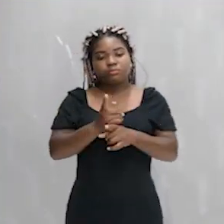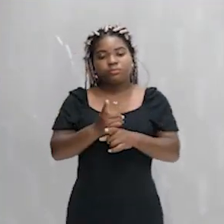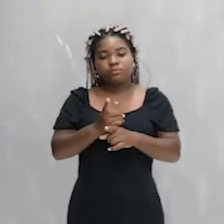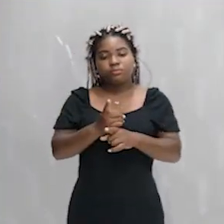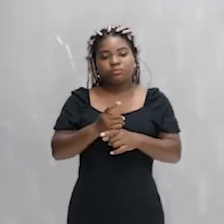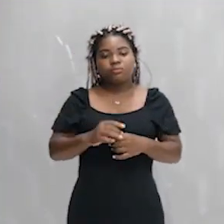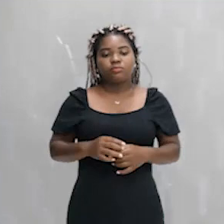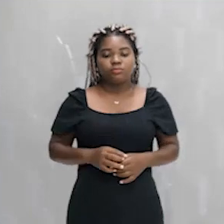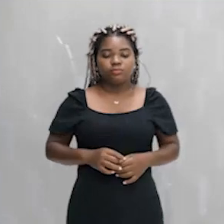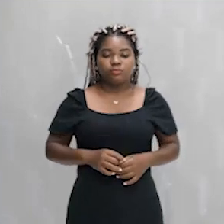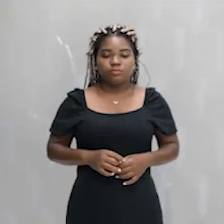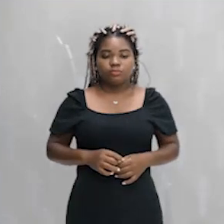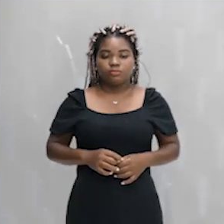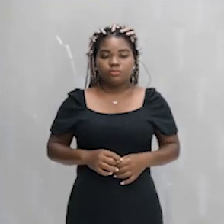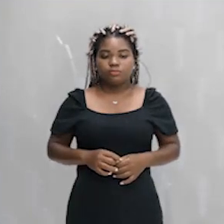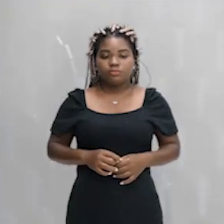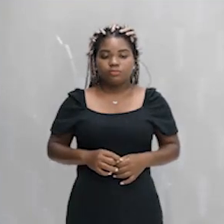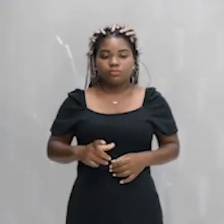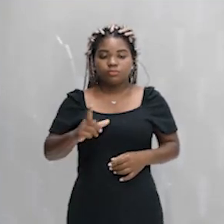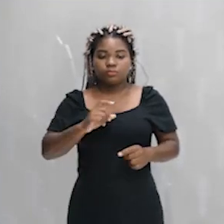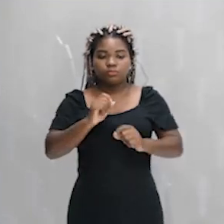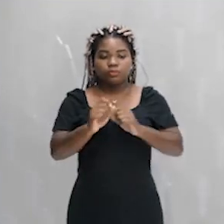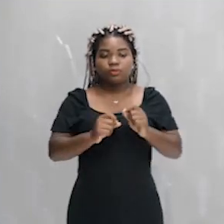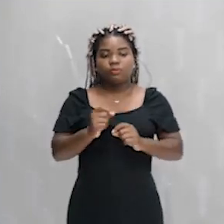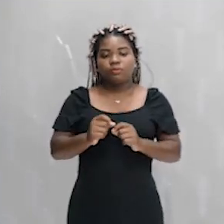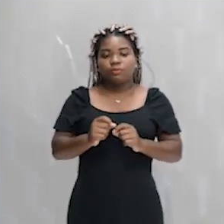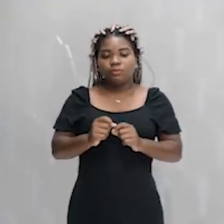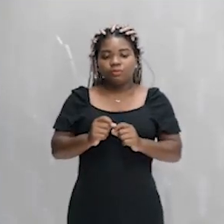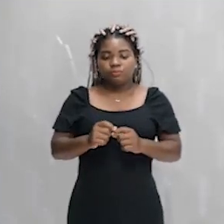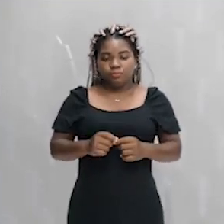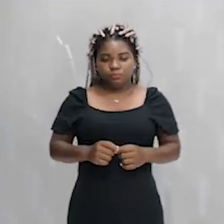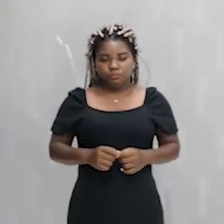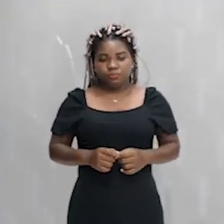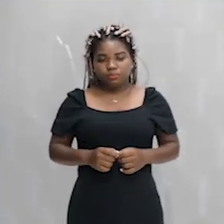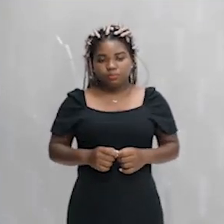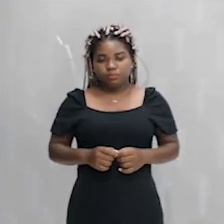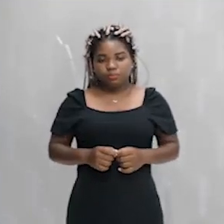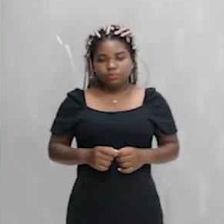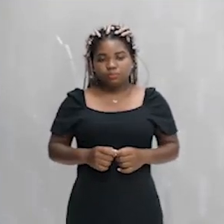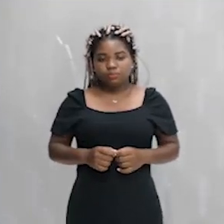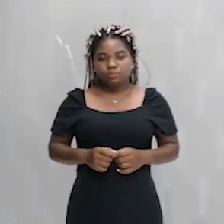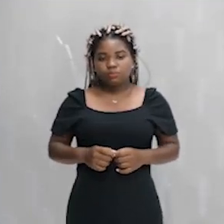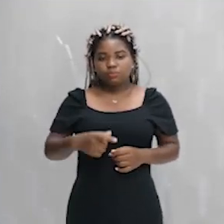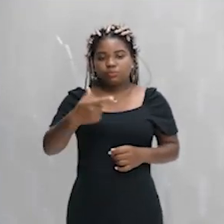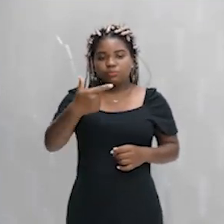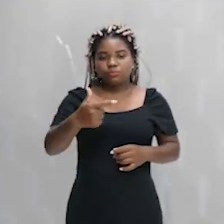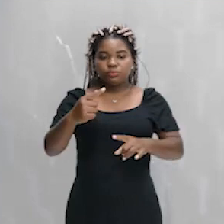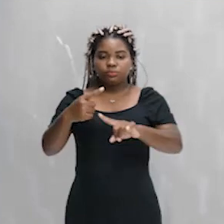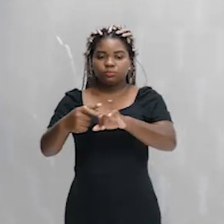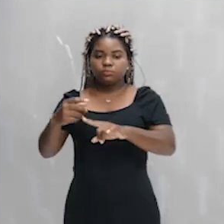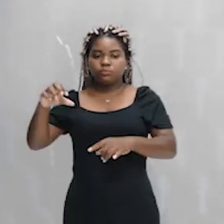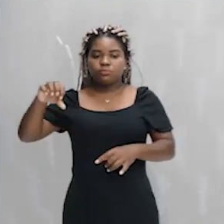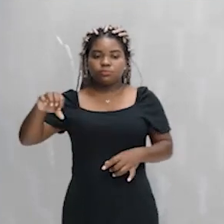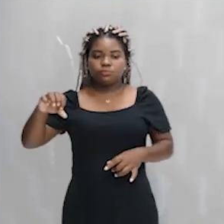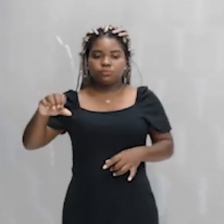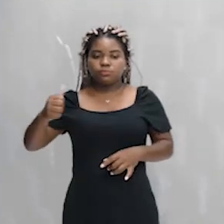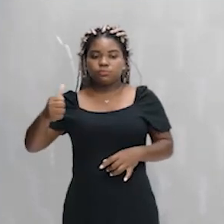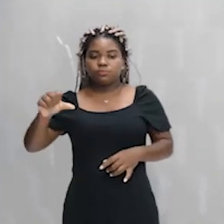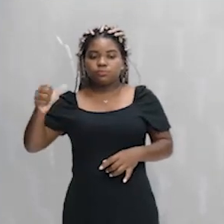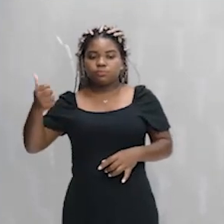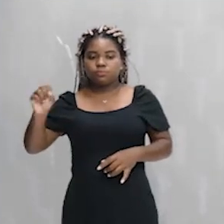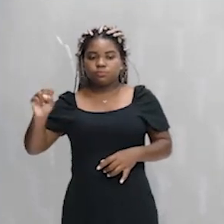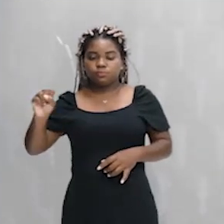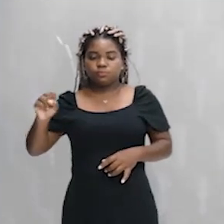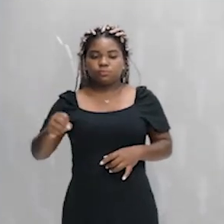final. No caso, eu tenho uma potência, então eu vou resolver ela primeiro. No caso, 3 ao quadrado vai dar 9, e o 2 vezes 9,